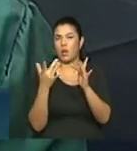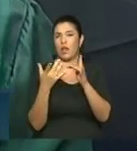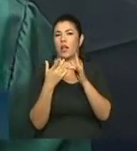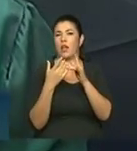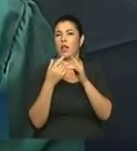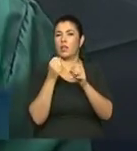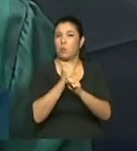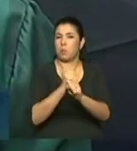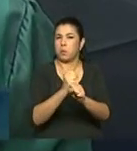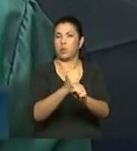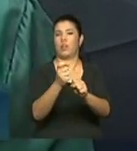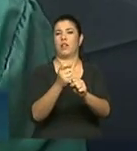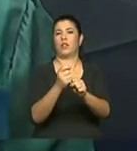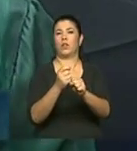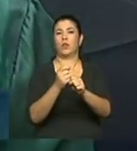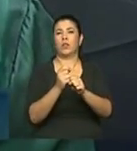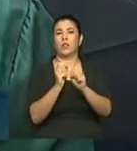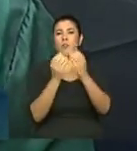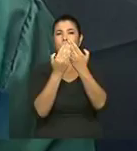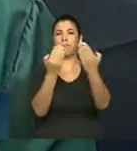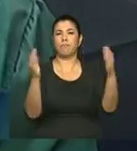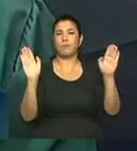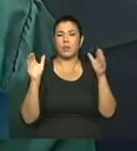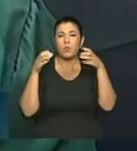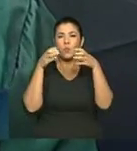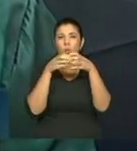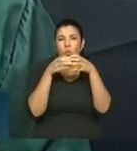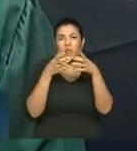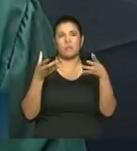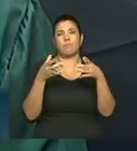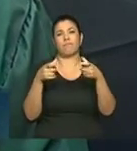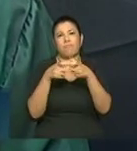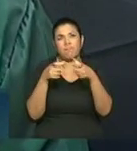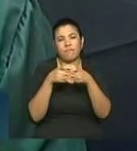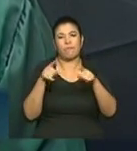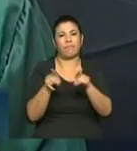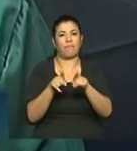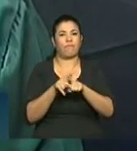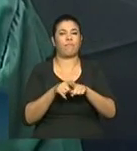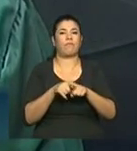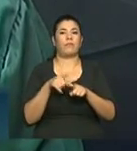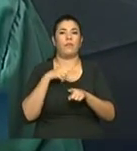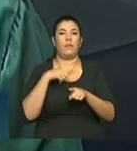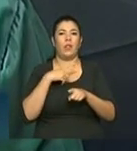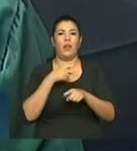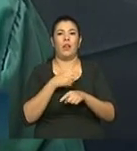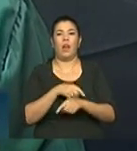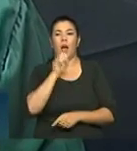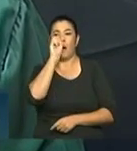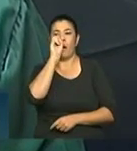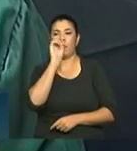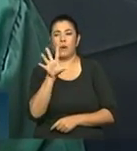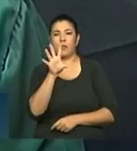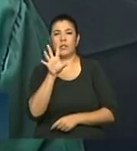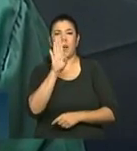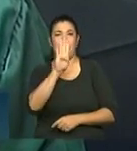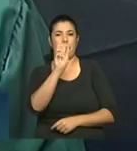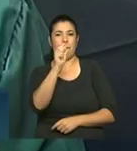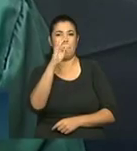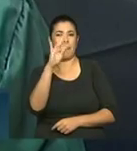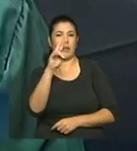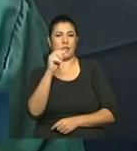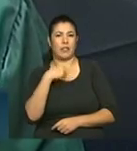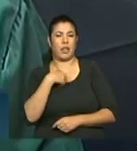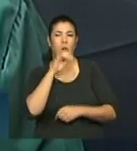mais exíguos ou menores, né, e propiciando a circulação da bactéria. Mas essa bactéria tem como